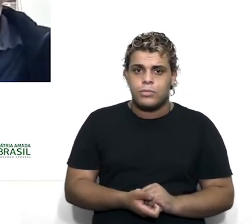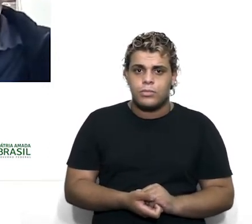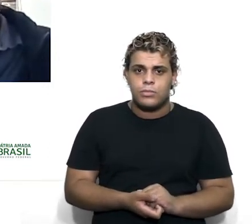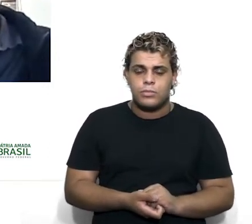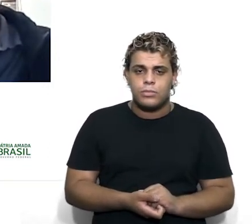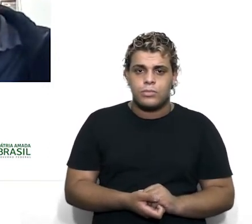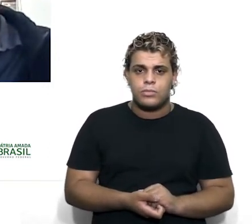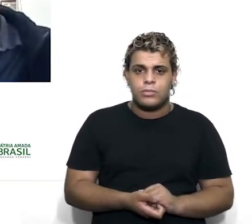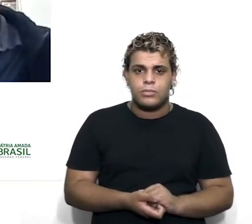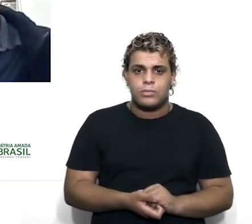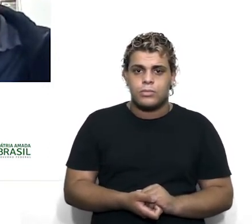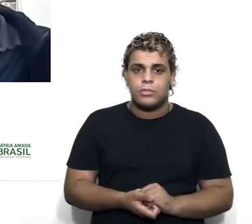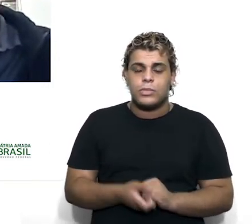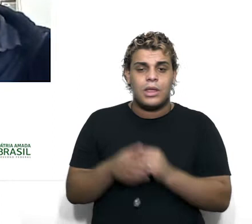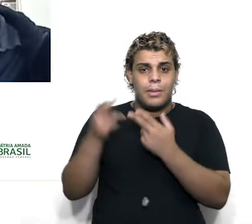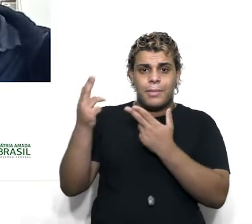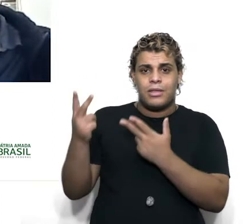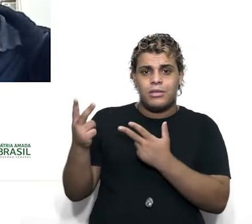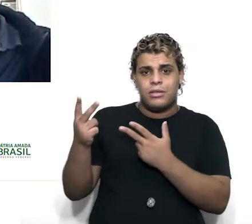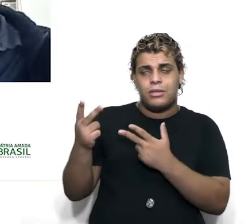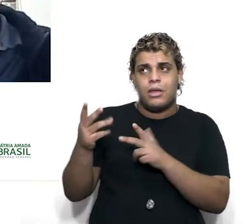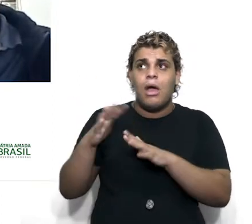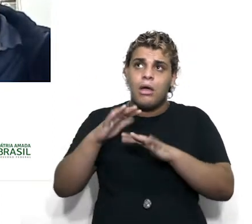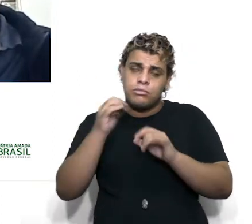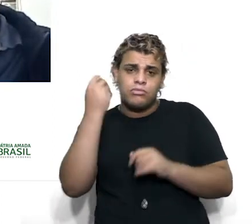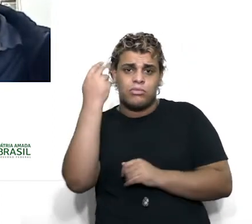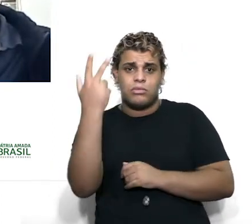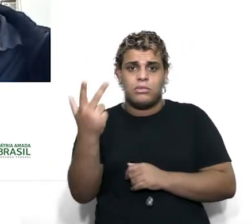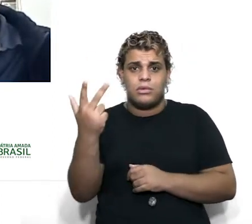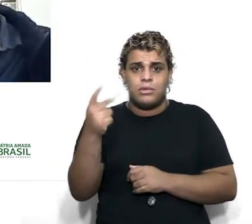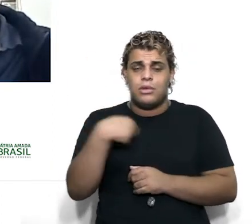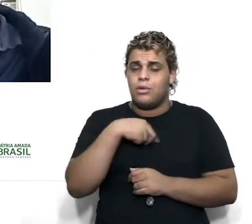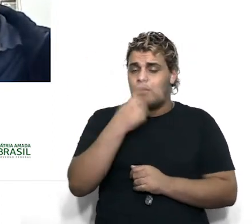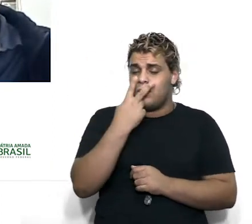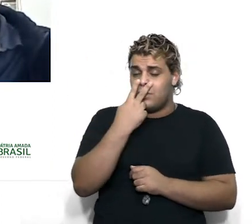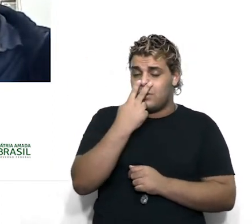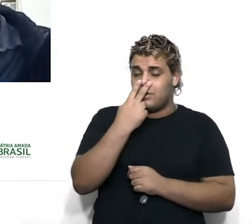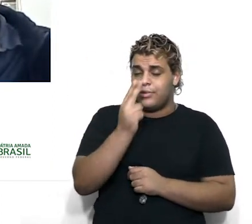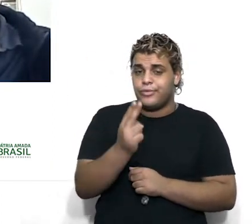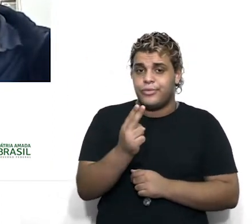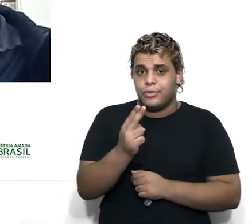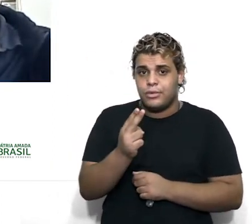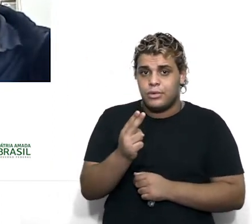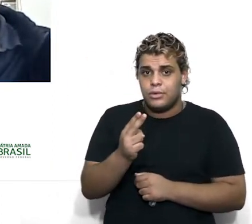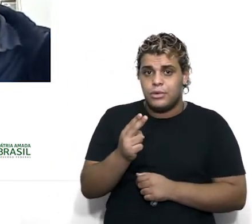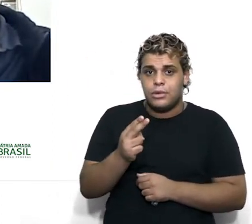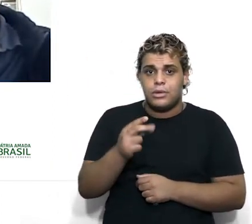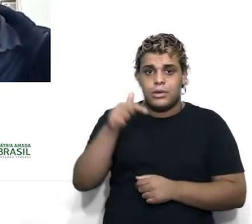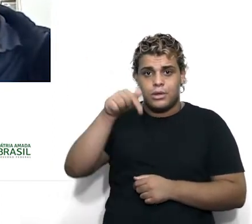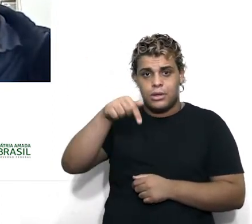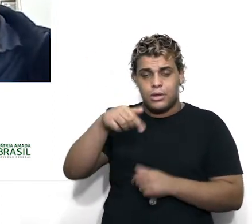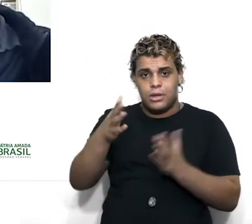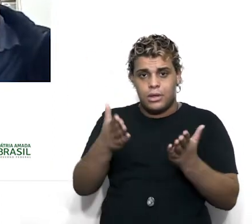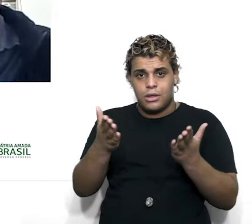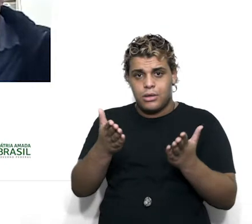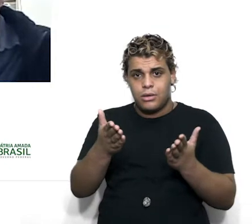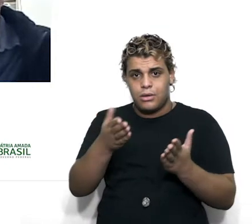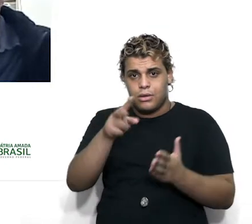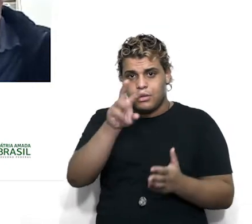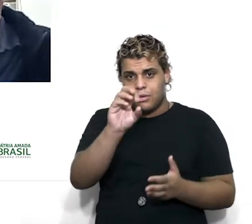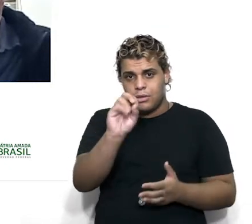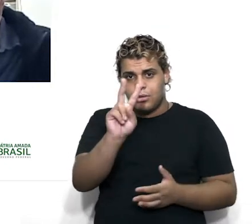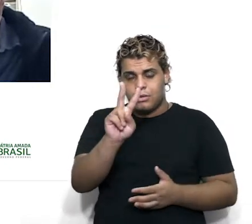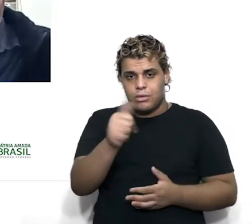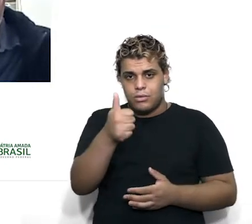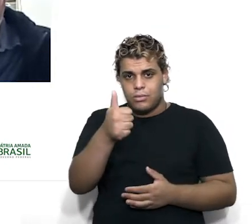2020, pareceria razoável. Eu acho que em março de 2021 parece